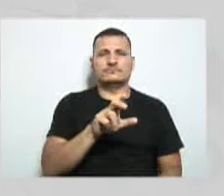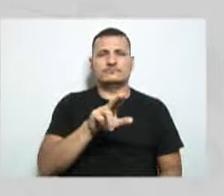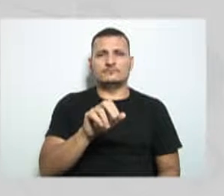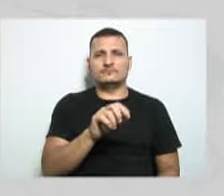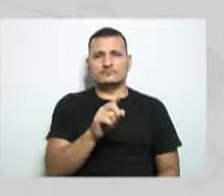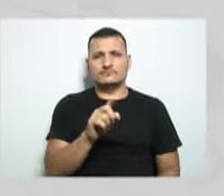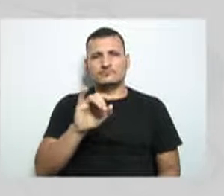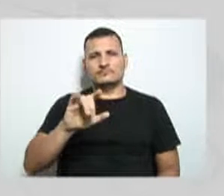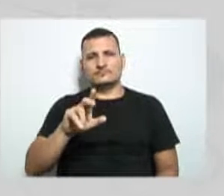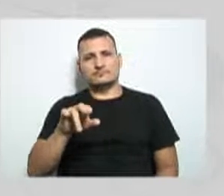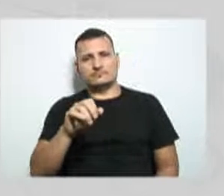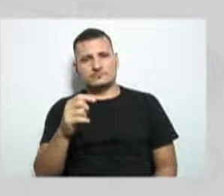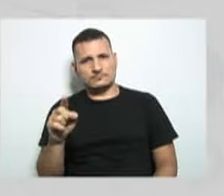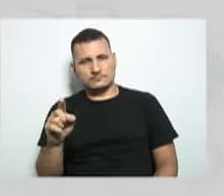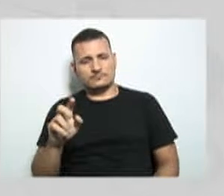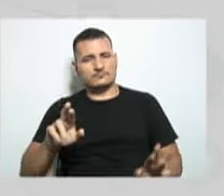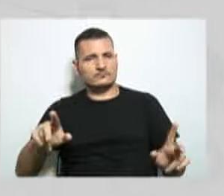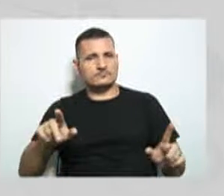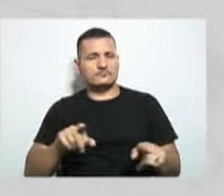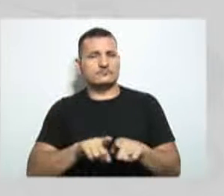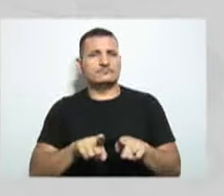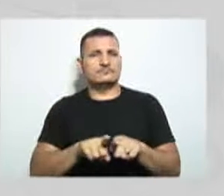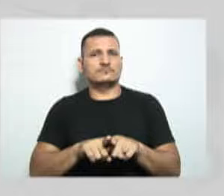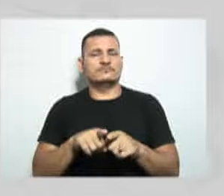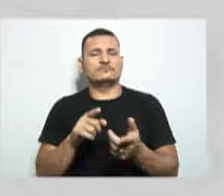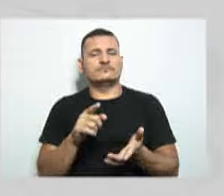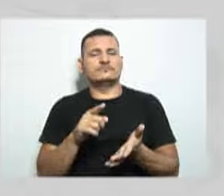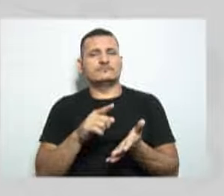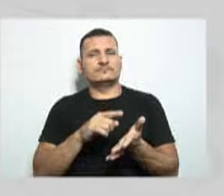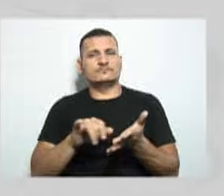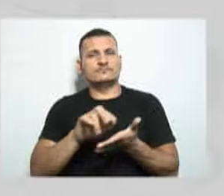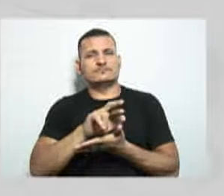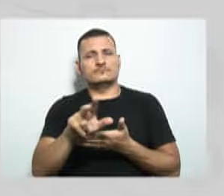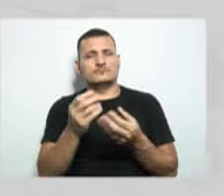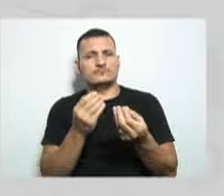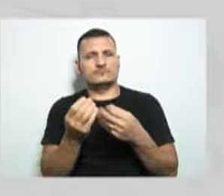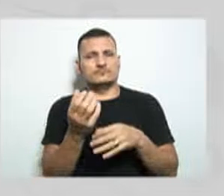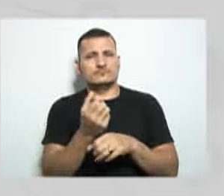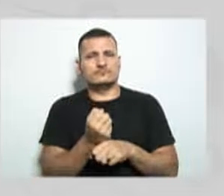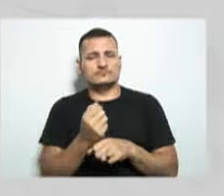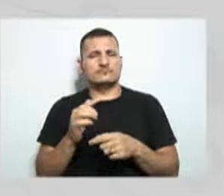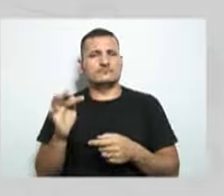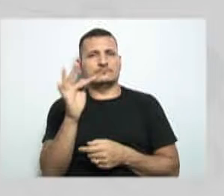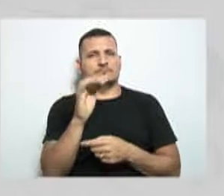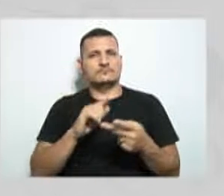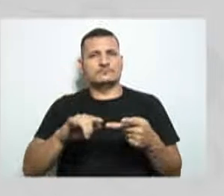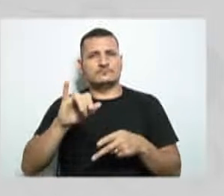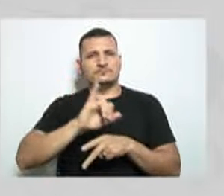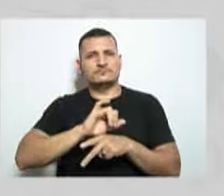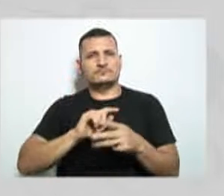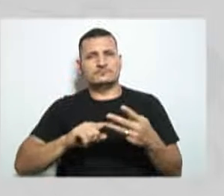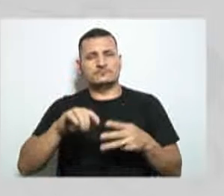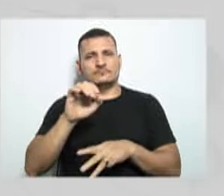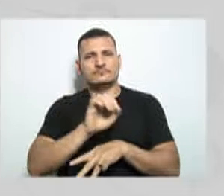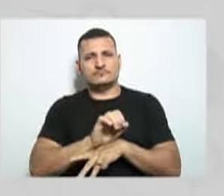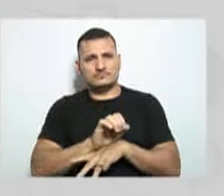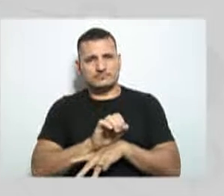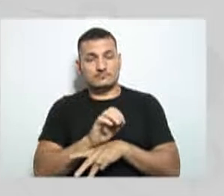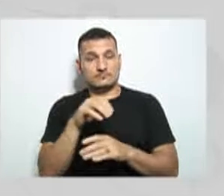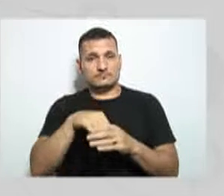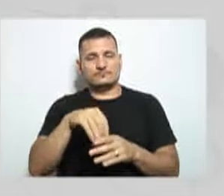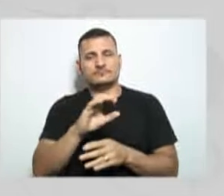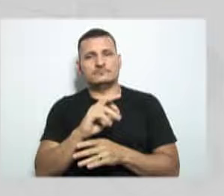a evasão tributária, entender e calcular os tributos federais, estaduais e municipais aplicados a cooperativas.